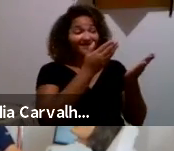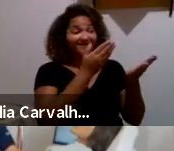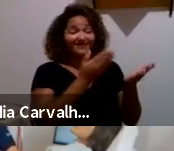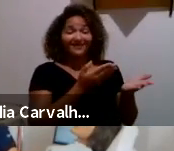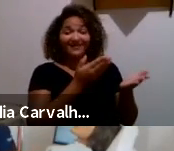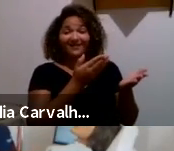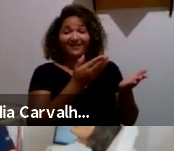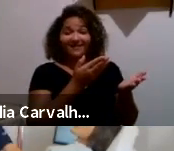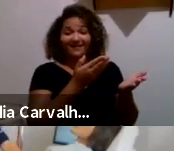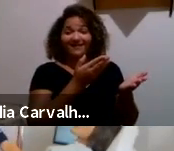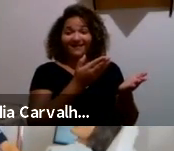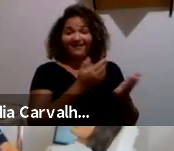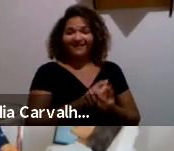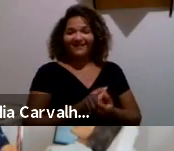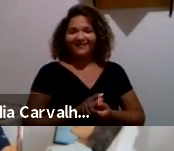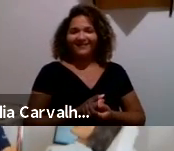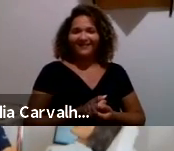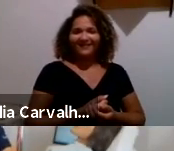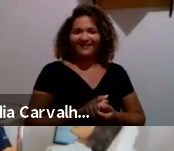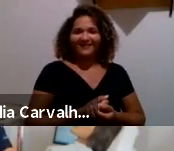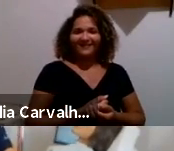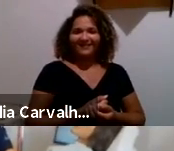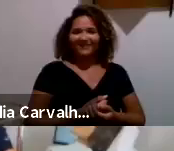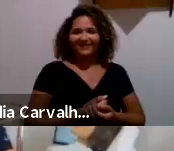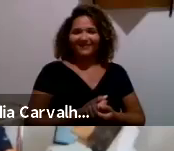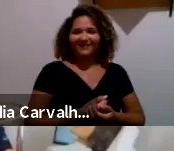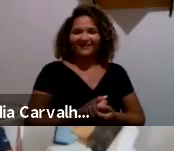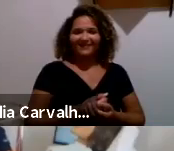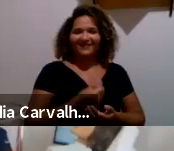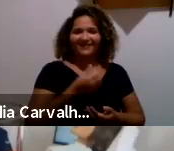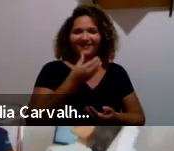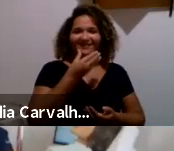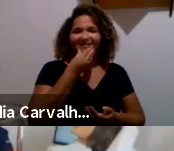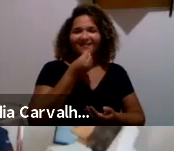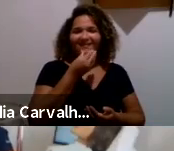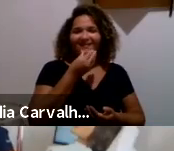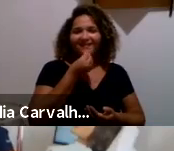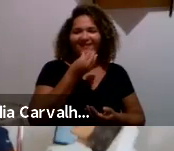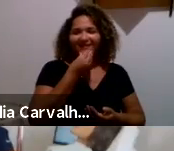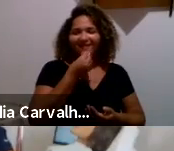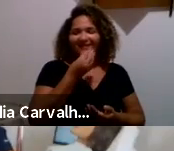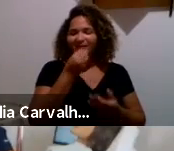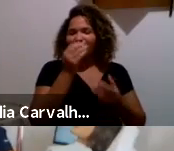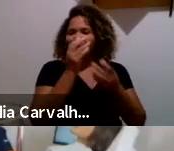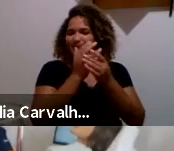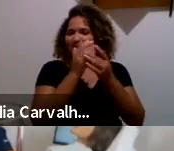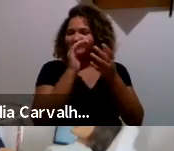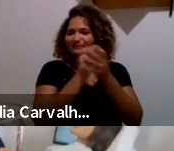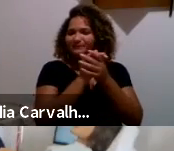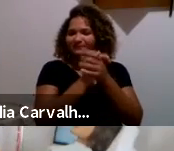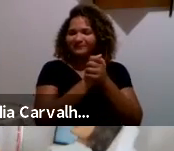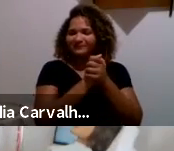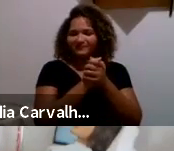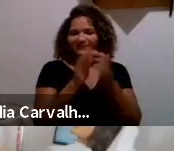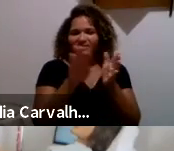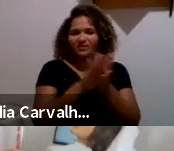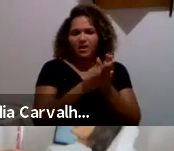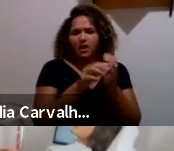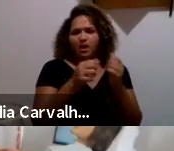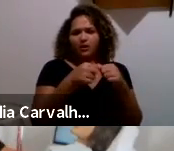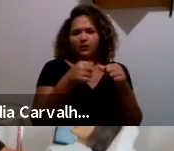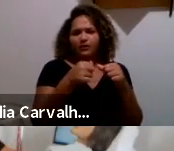chegou! Vem cá, peitinho dela! Parabéns, pertinho dela, estava